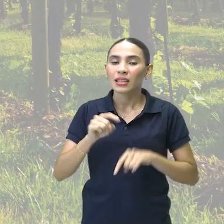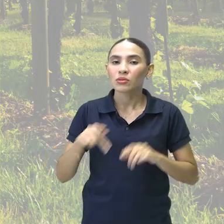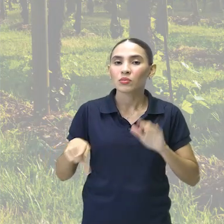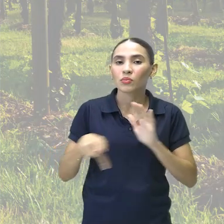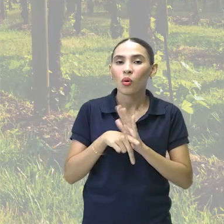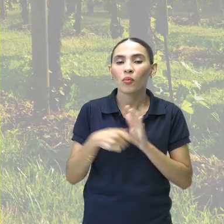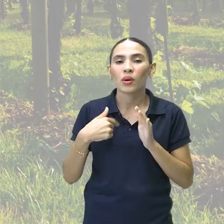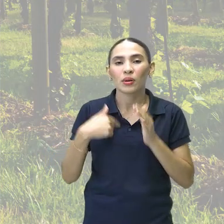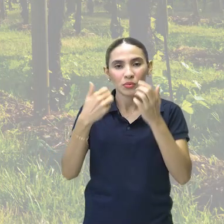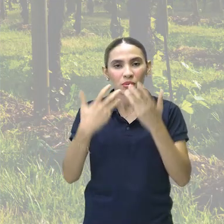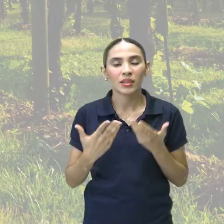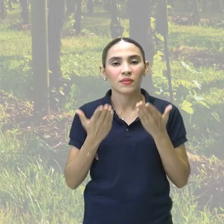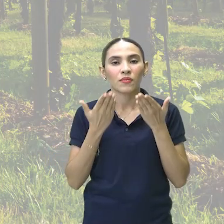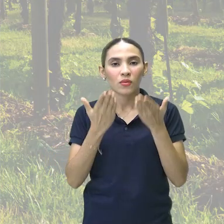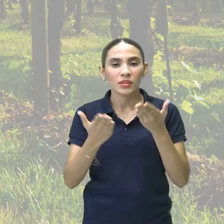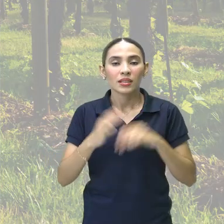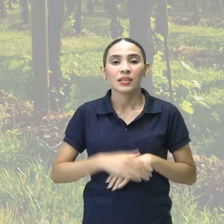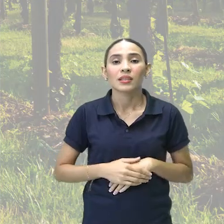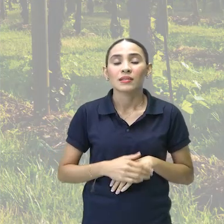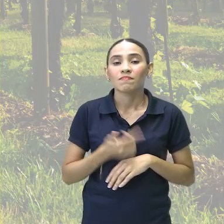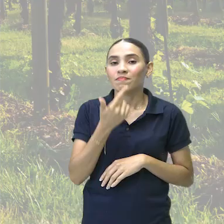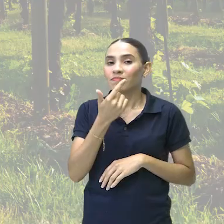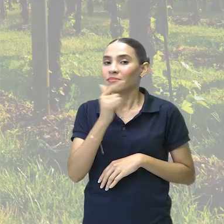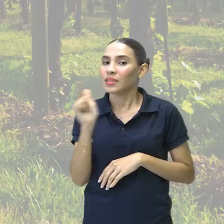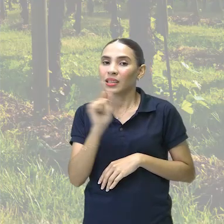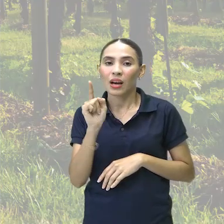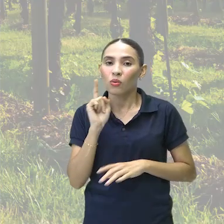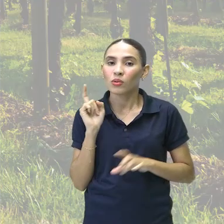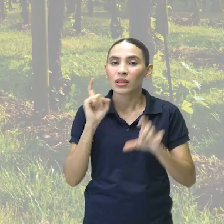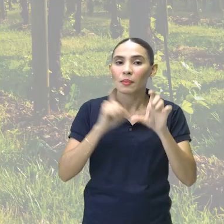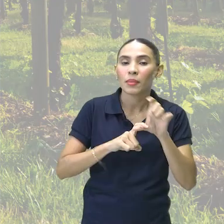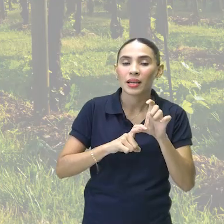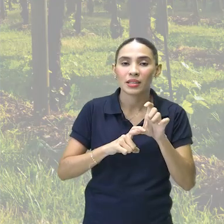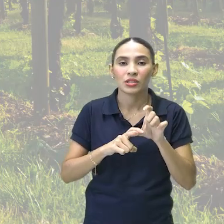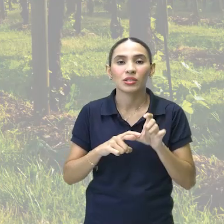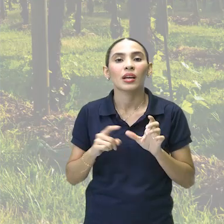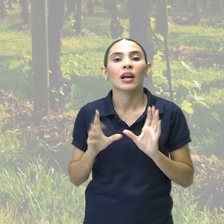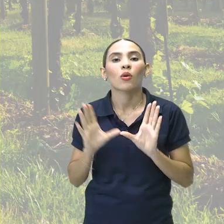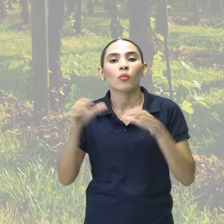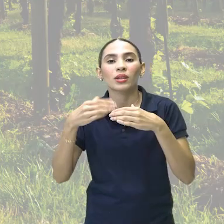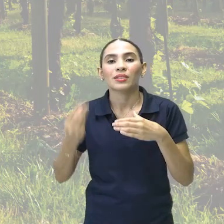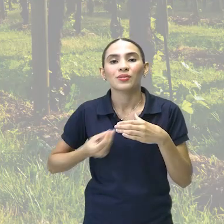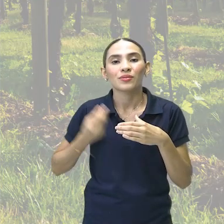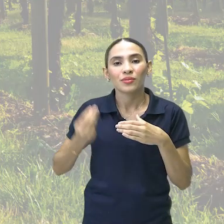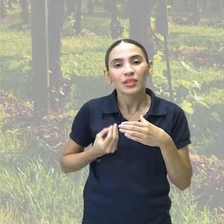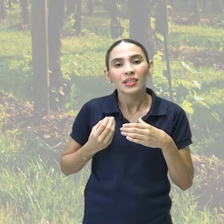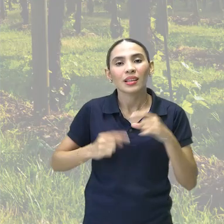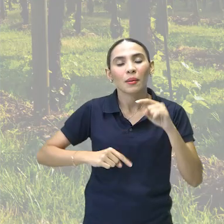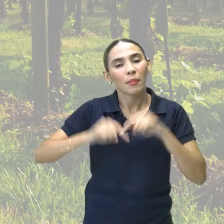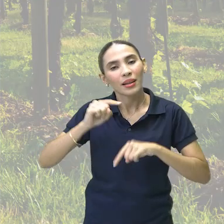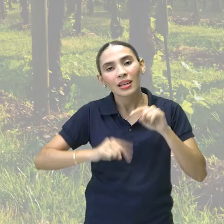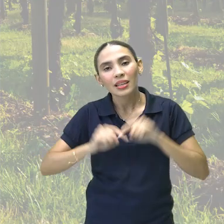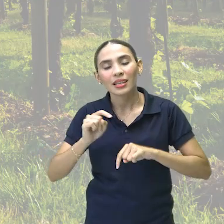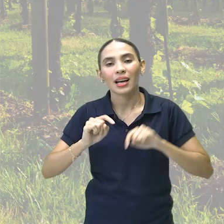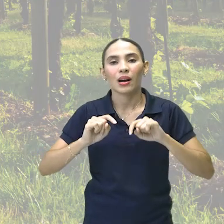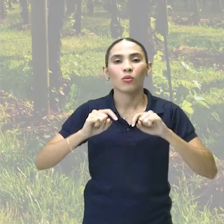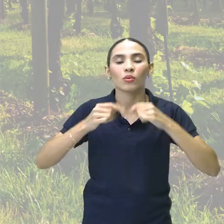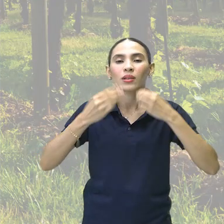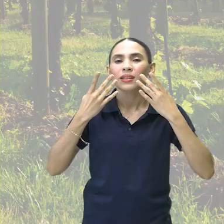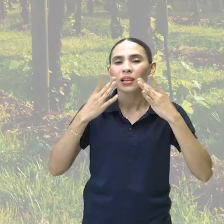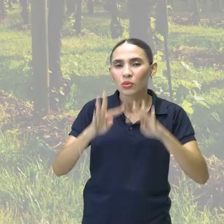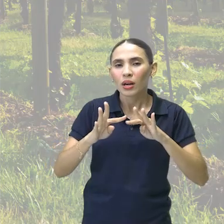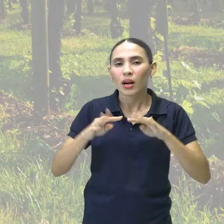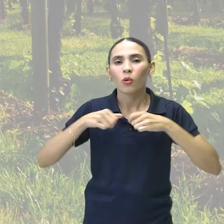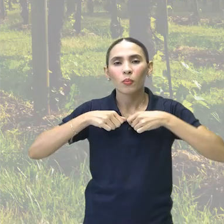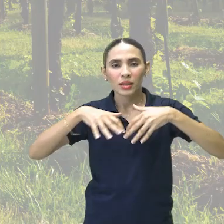eu falei para vocês, que não depende de organismos vivos, né? Objetos, recursos naturais,